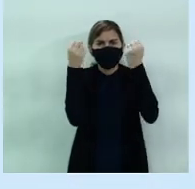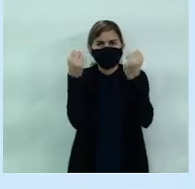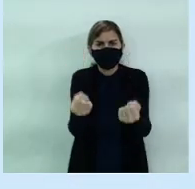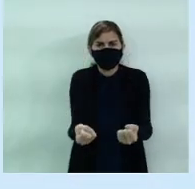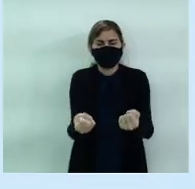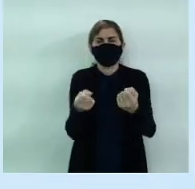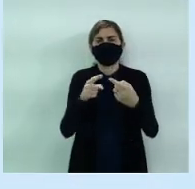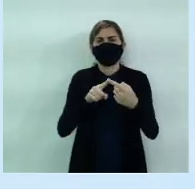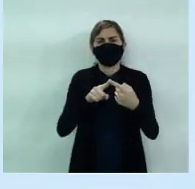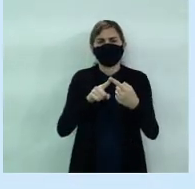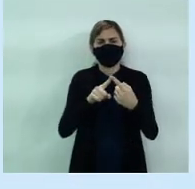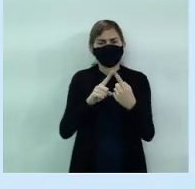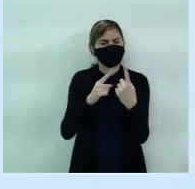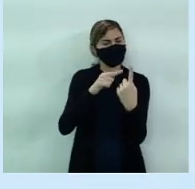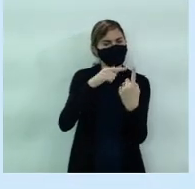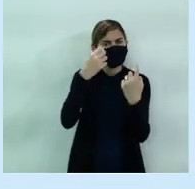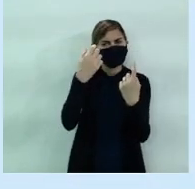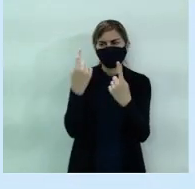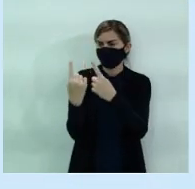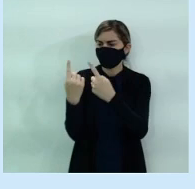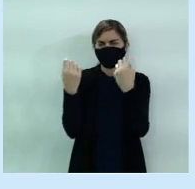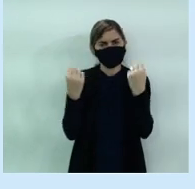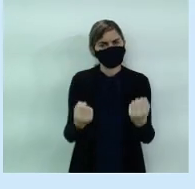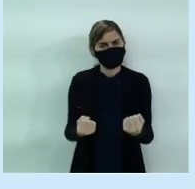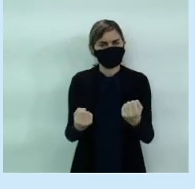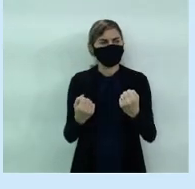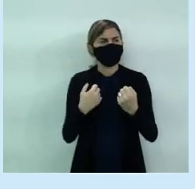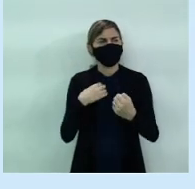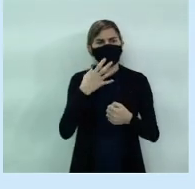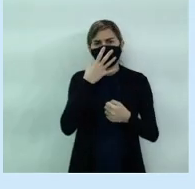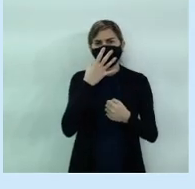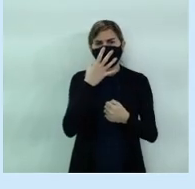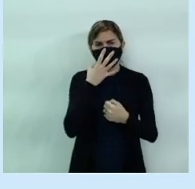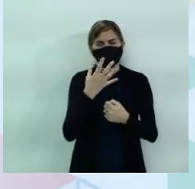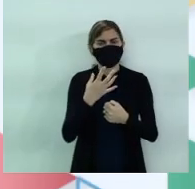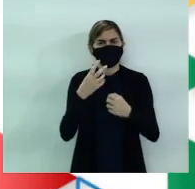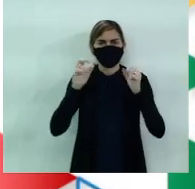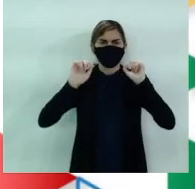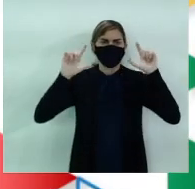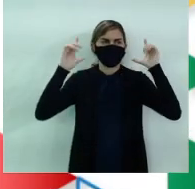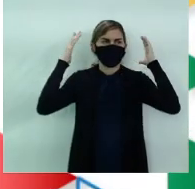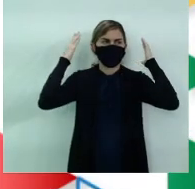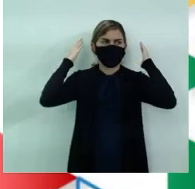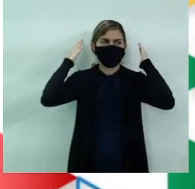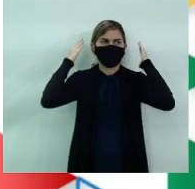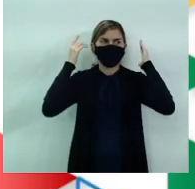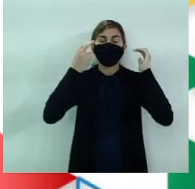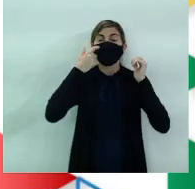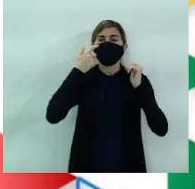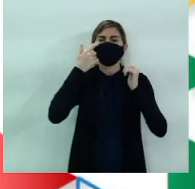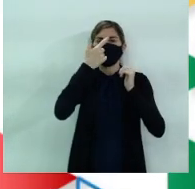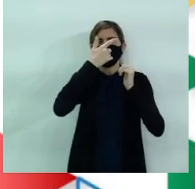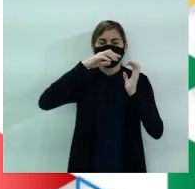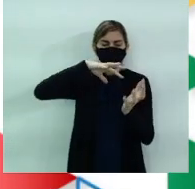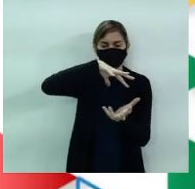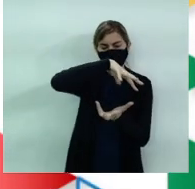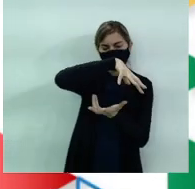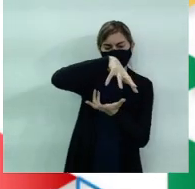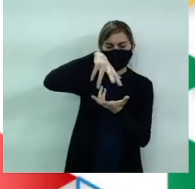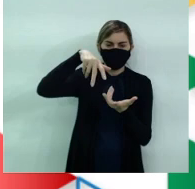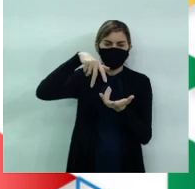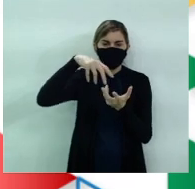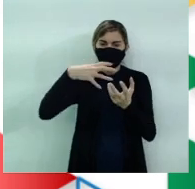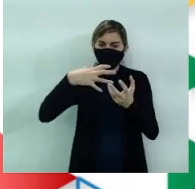aí de um corpo. Então, observe que aí na telinha, né, você vê que o planeta ele está ali,